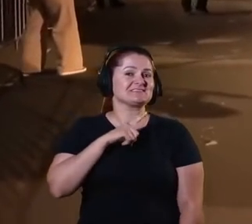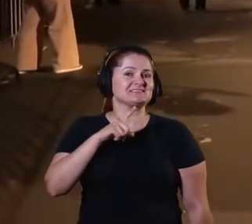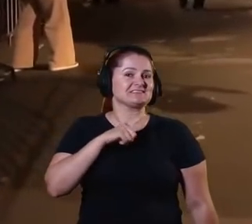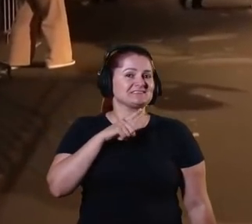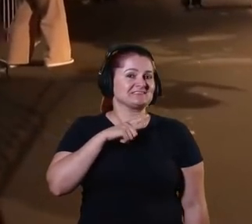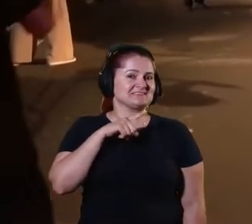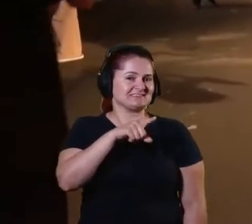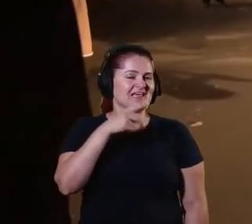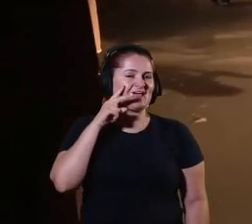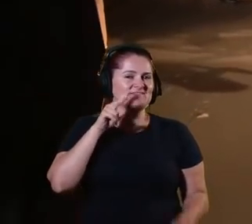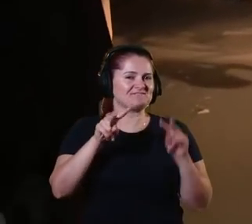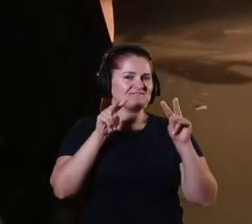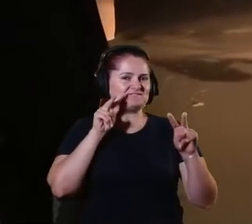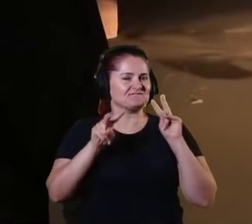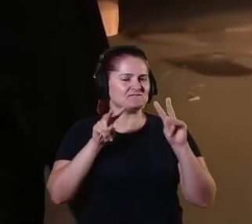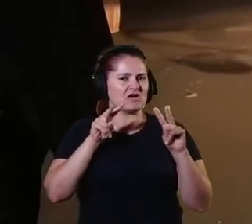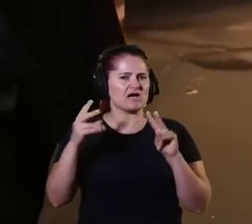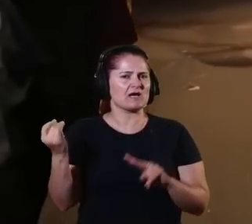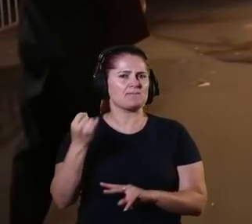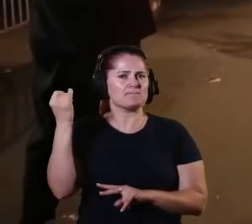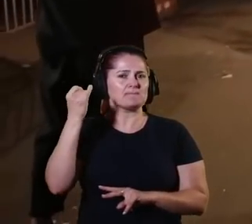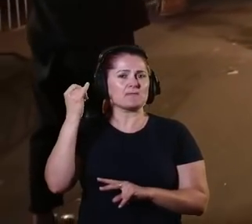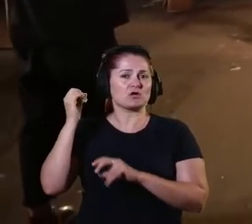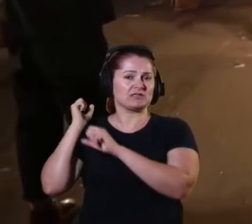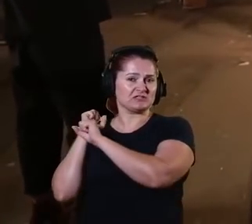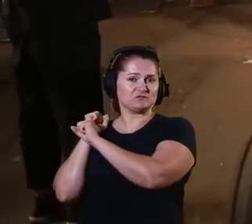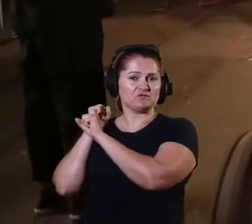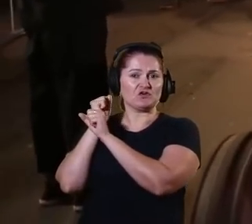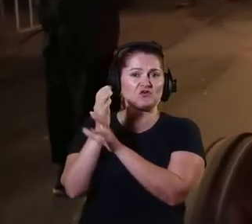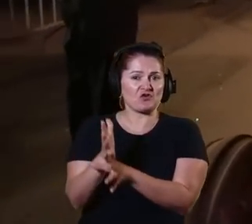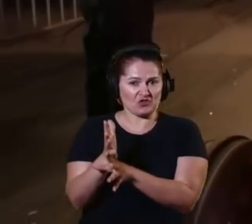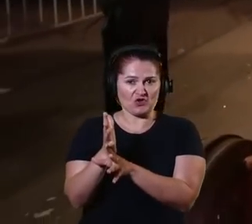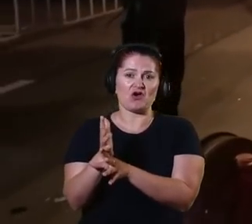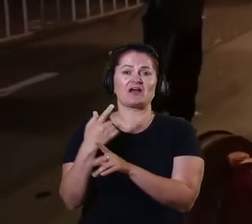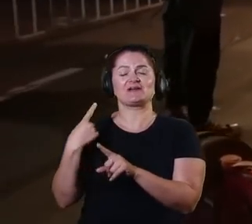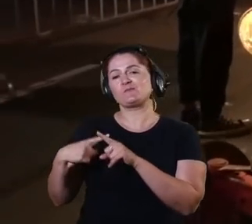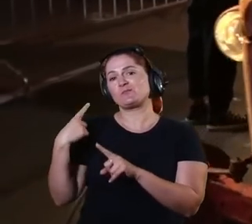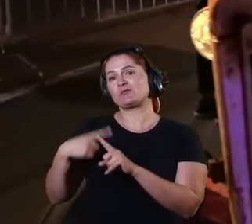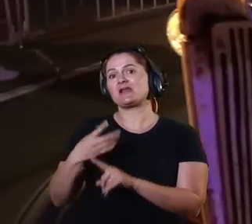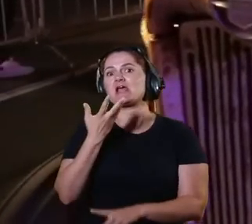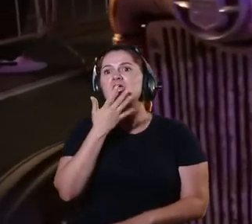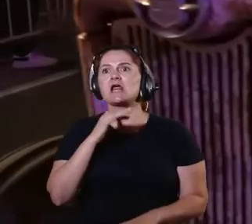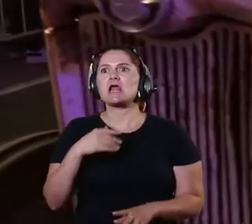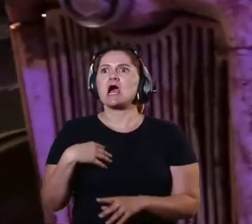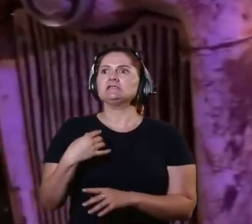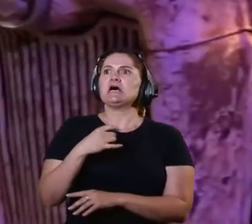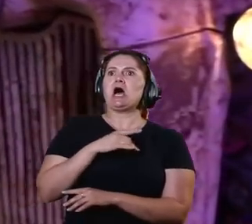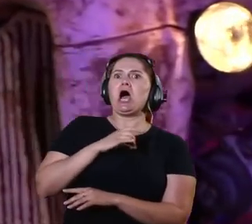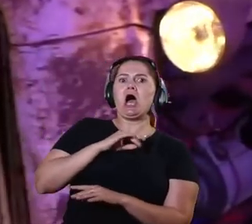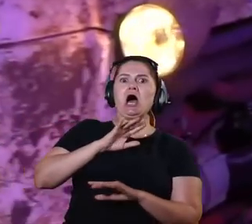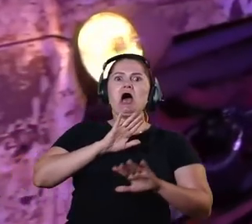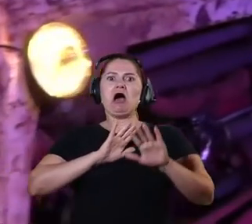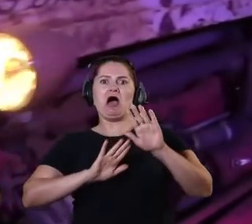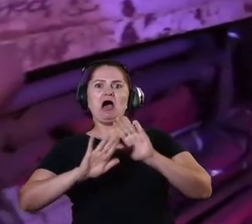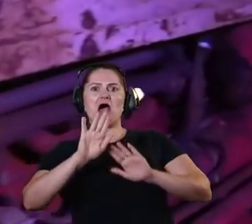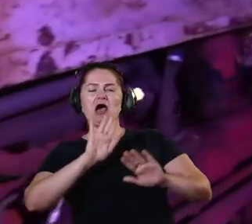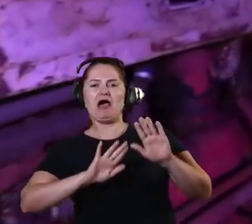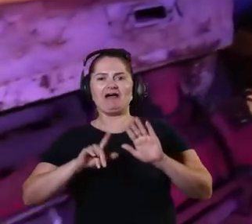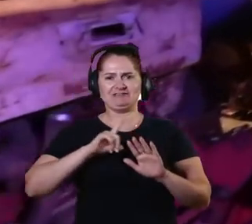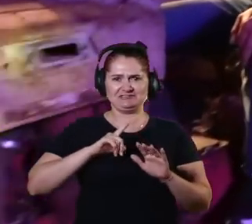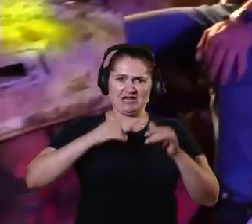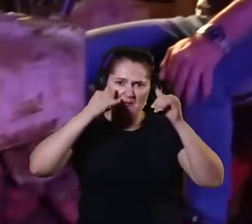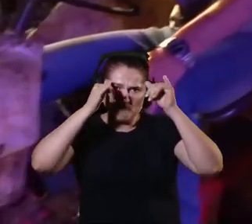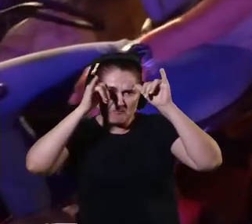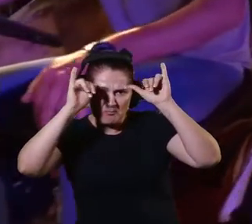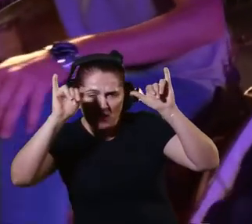figuras aí tão importantes do folclore para as crianças terem medo, né? O Boitatá,